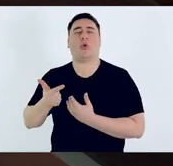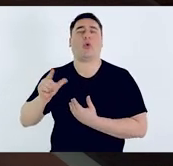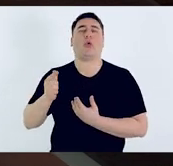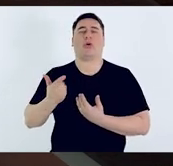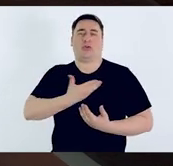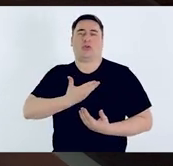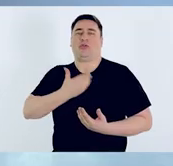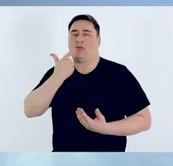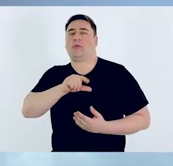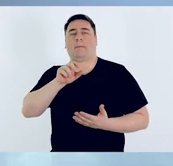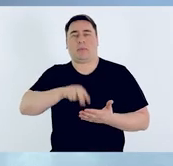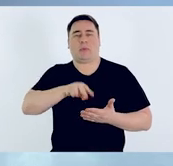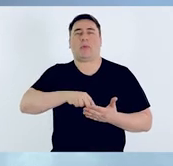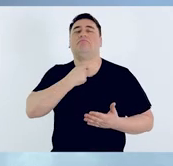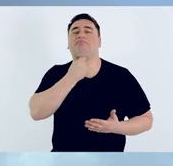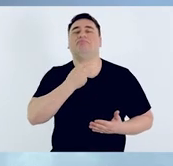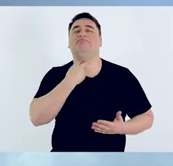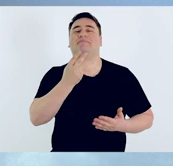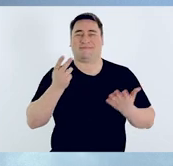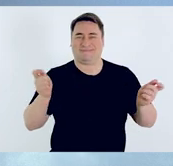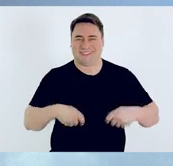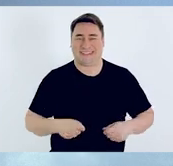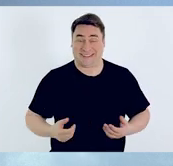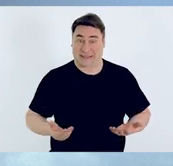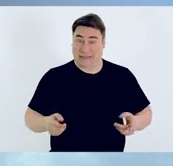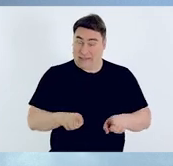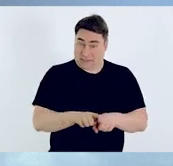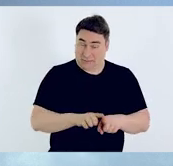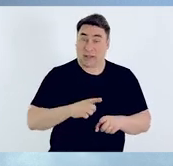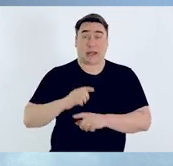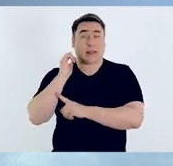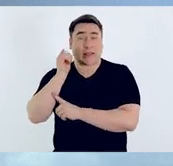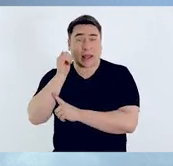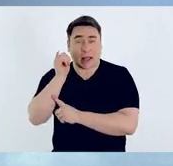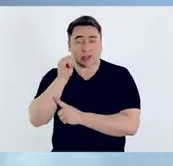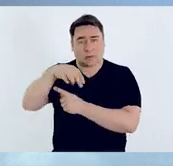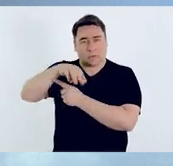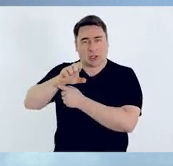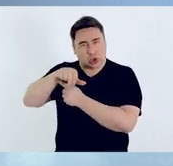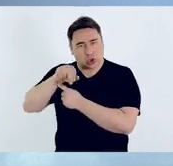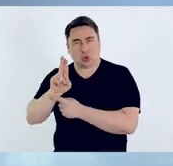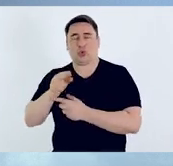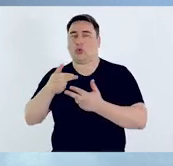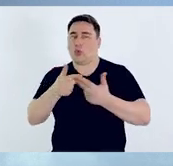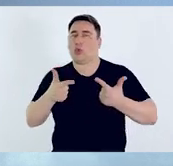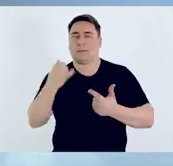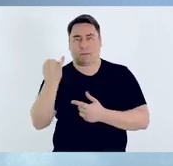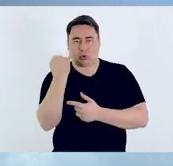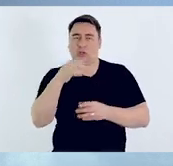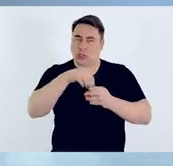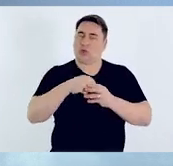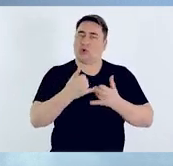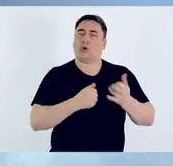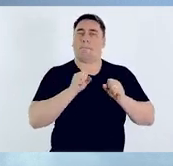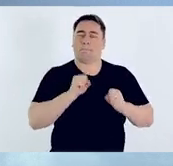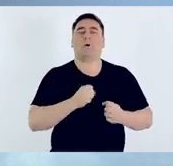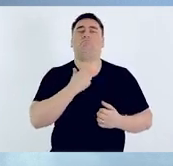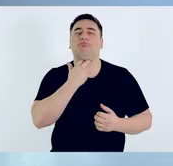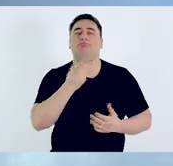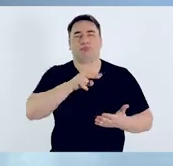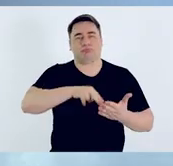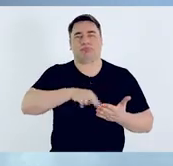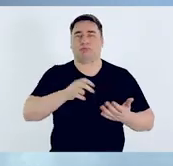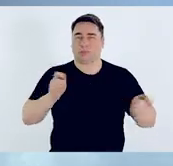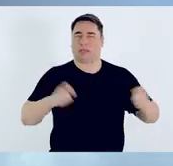jogadores serão unidas em voz alta. Além disso, possui narração, permitindo que menus e elementos importantes do jogo sejam unidos em voz alta para o